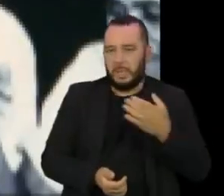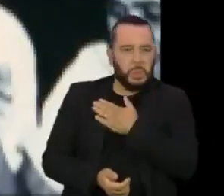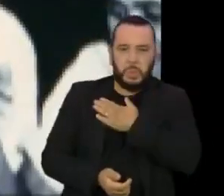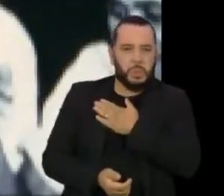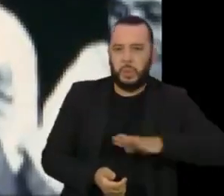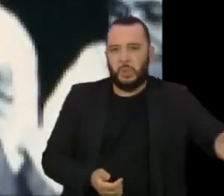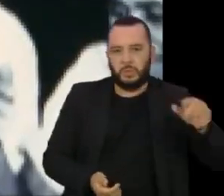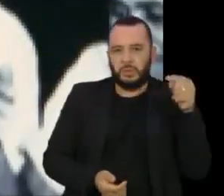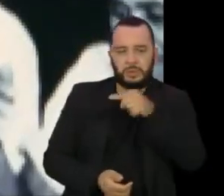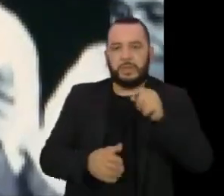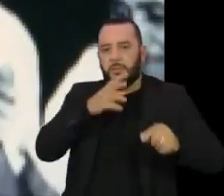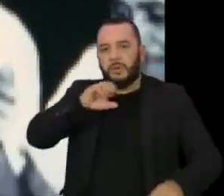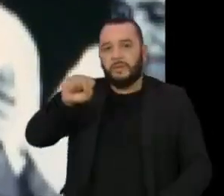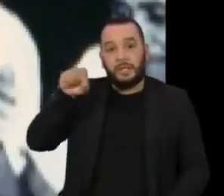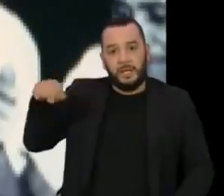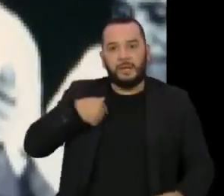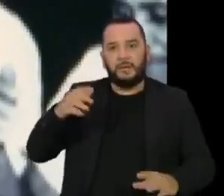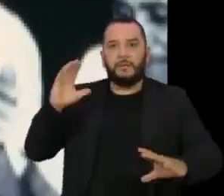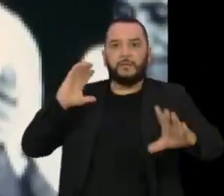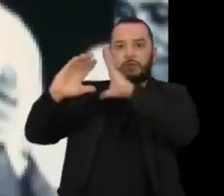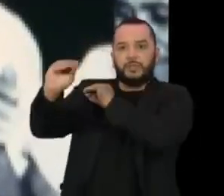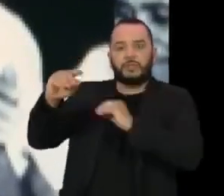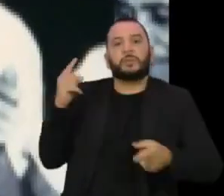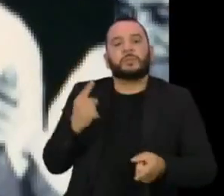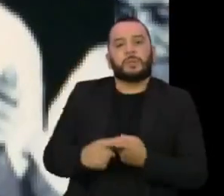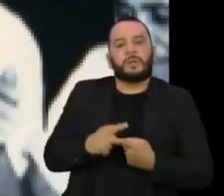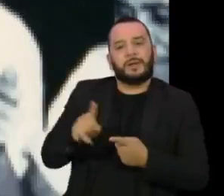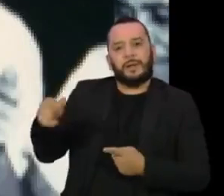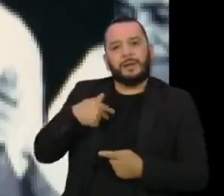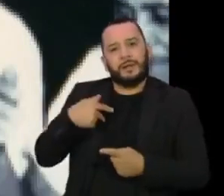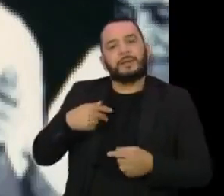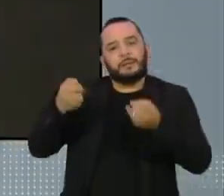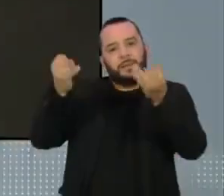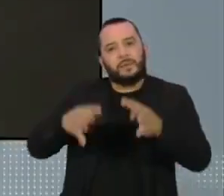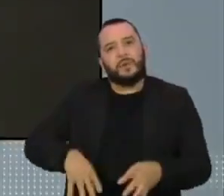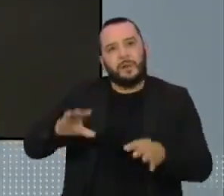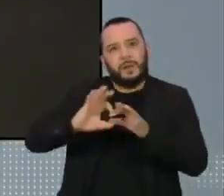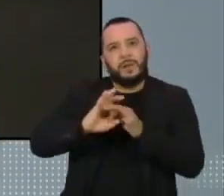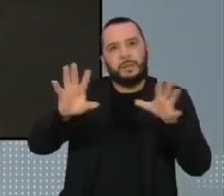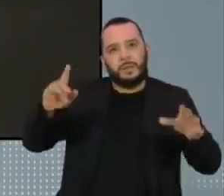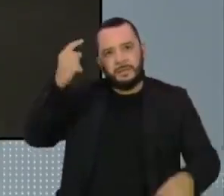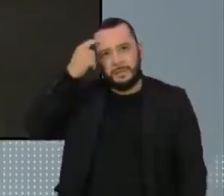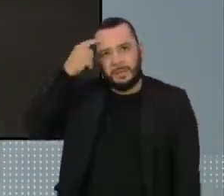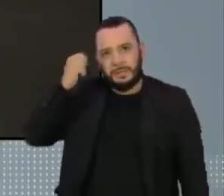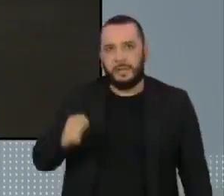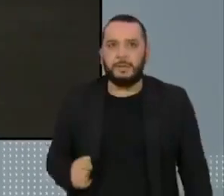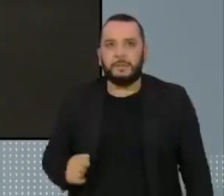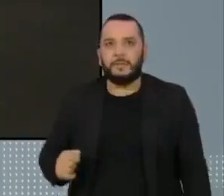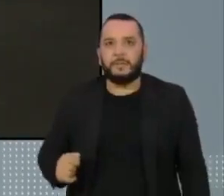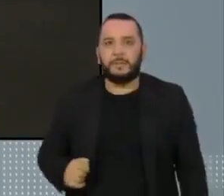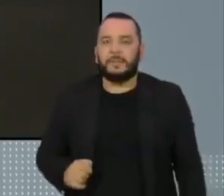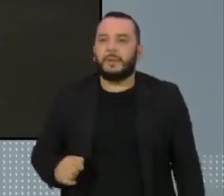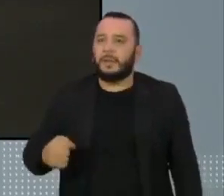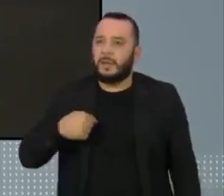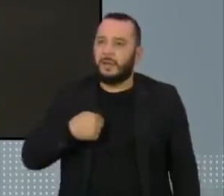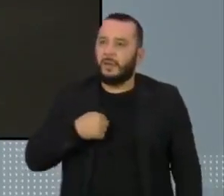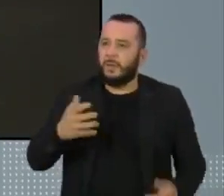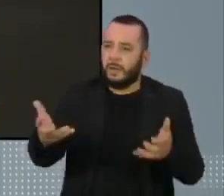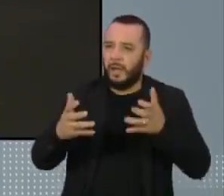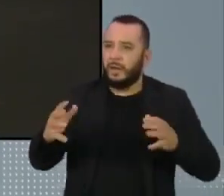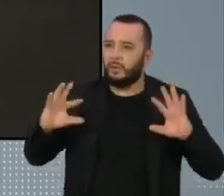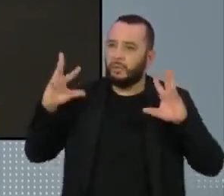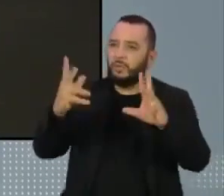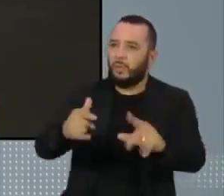Freire foi exilado por pregar a liberdade de pensar. O meu gosto é que nós todos, brasileiras